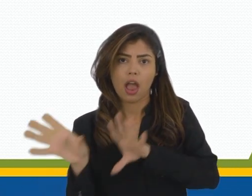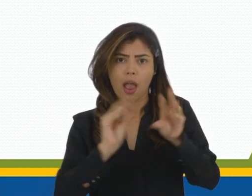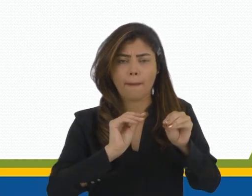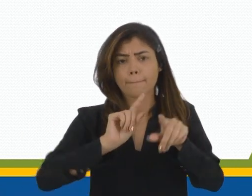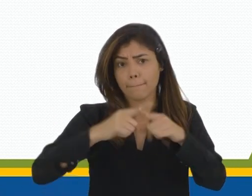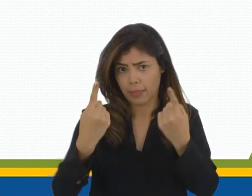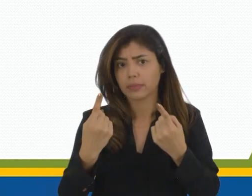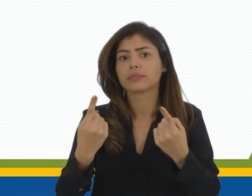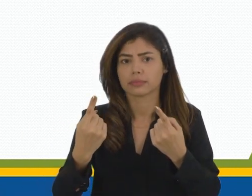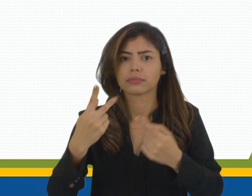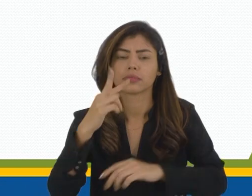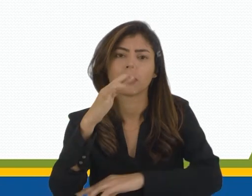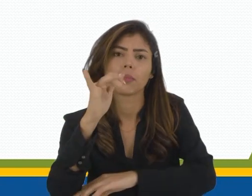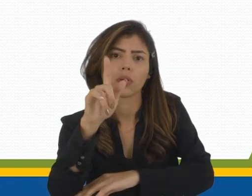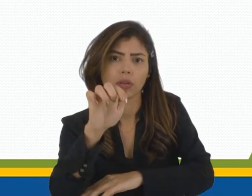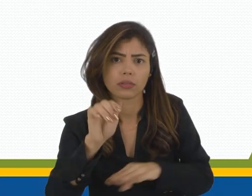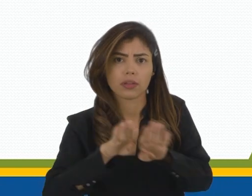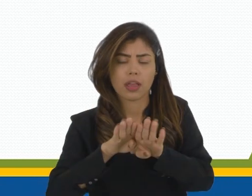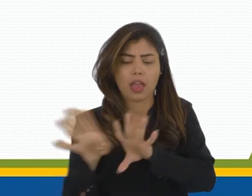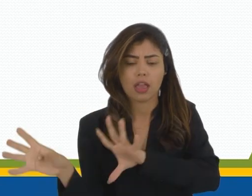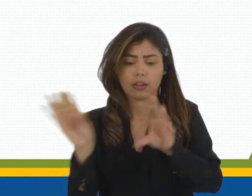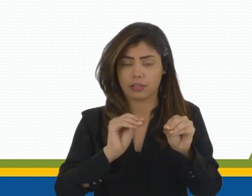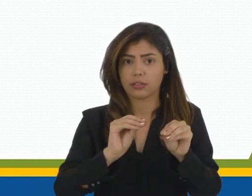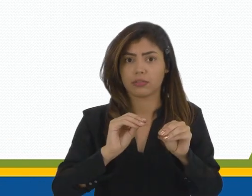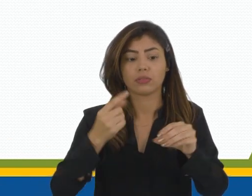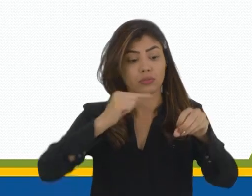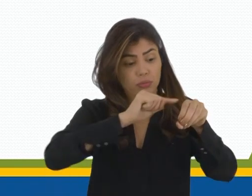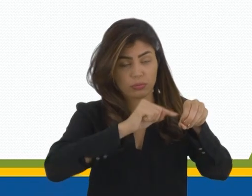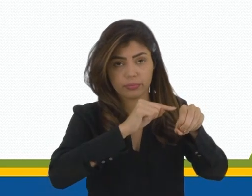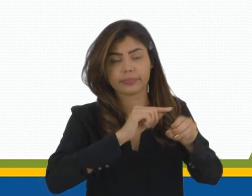prótons vão sendo acrescentados no seu núcleo.